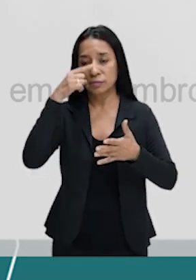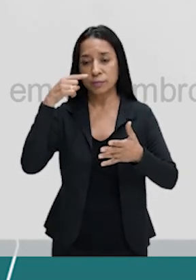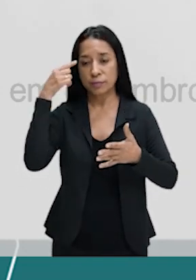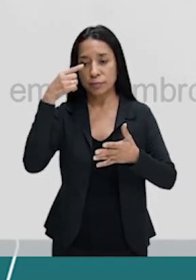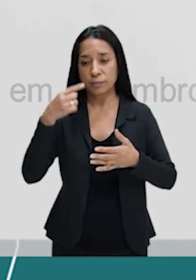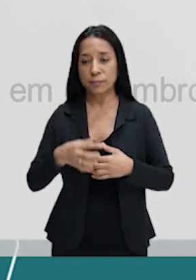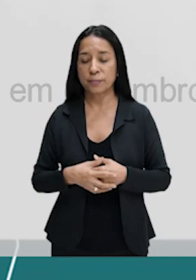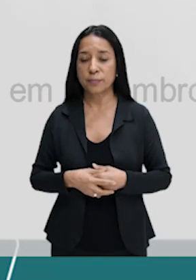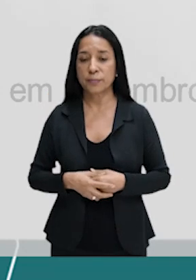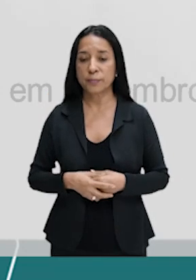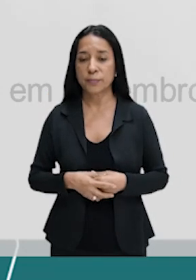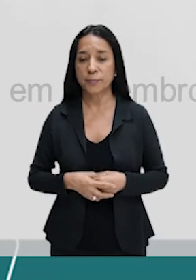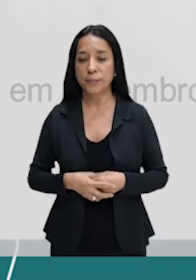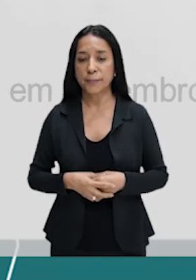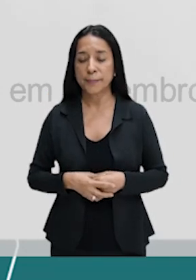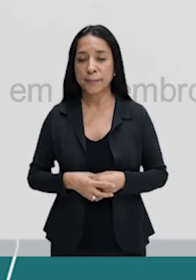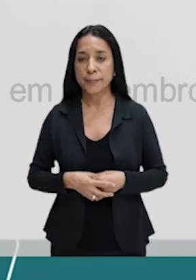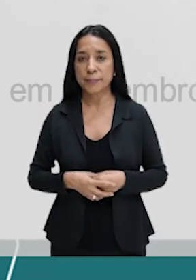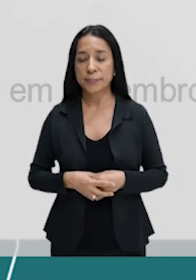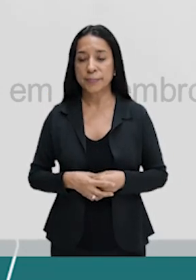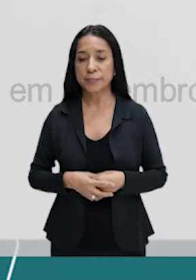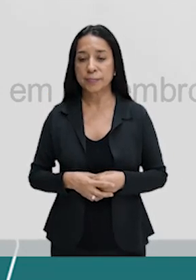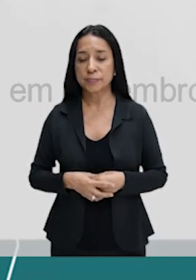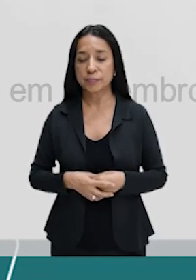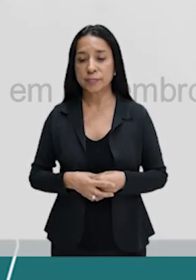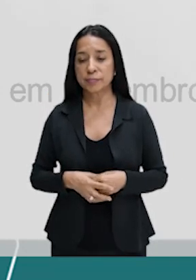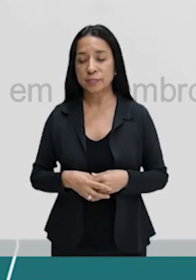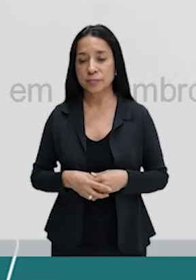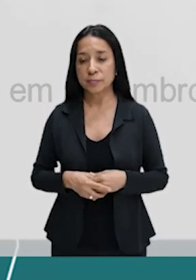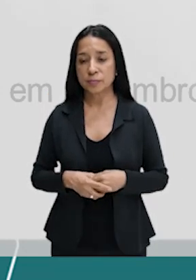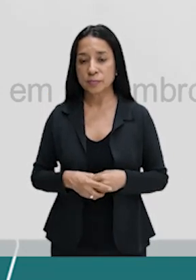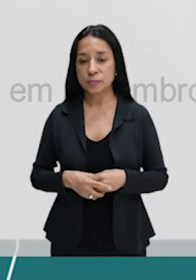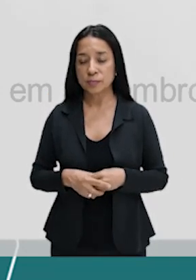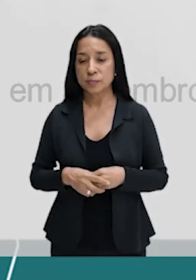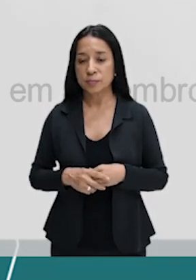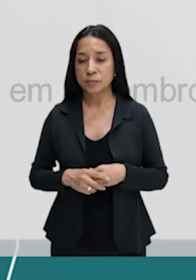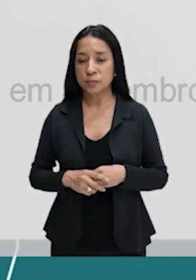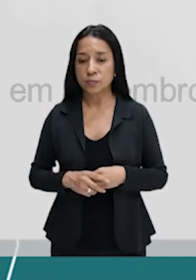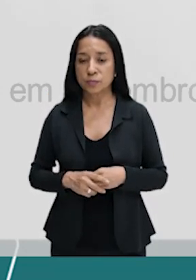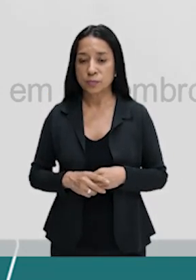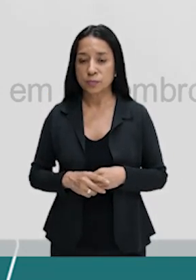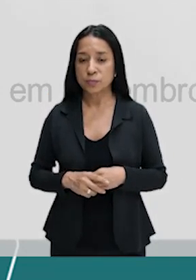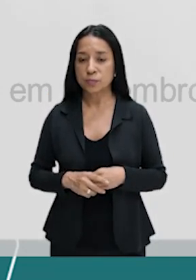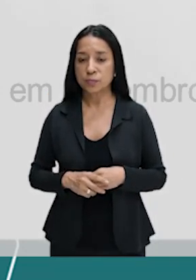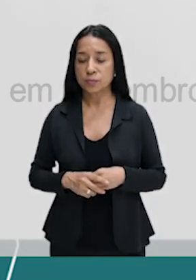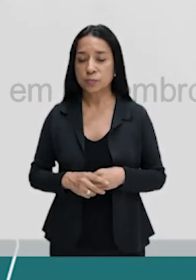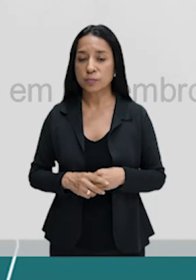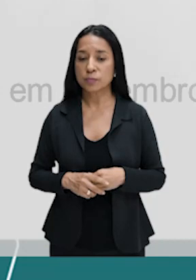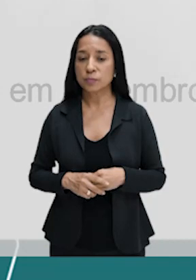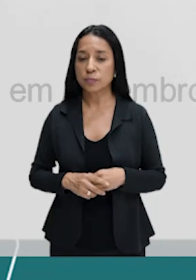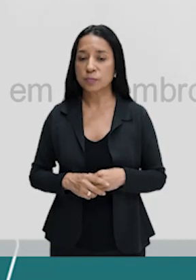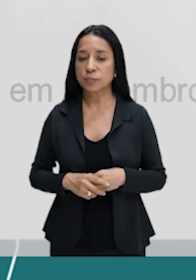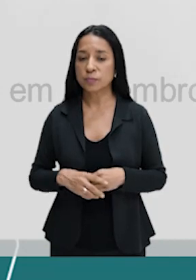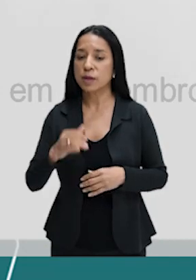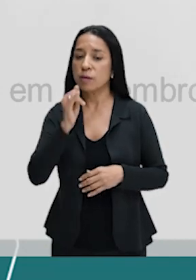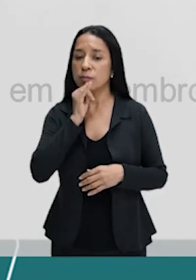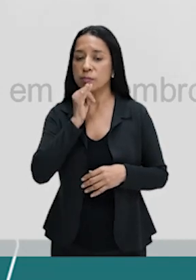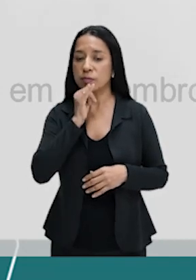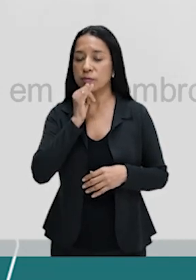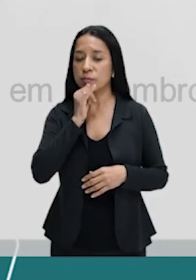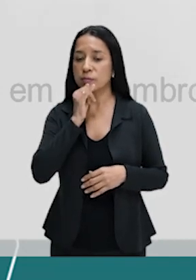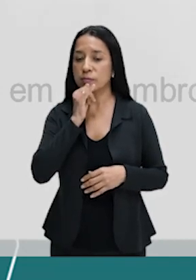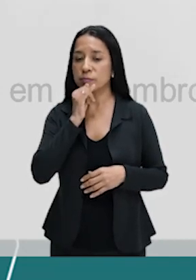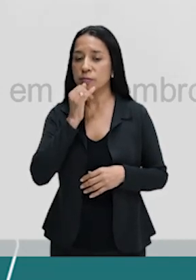quieres, él quiere, nosotros queremos, vosotros queréis, ellos quieren.